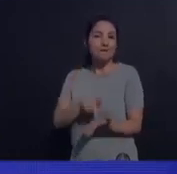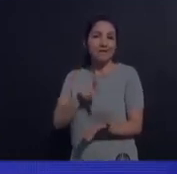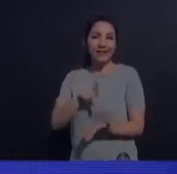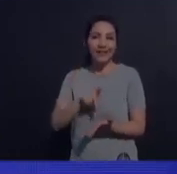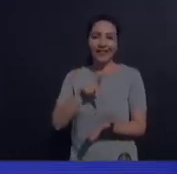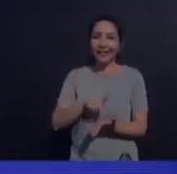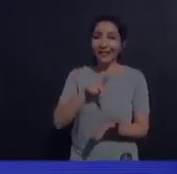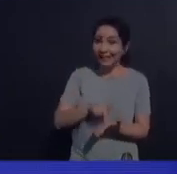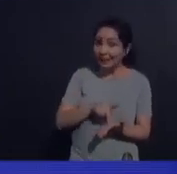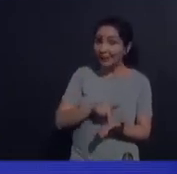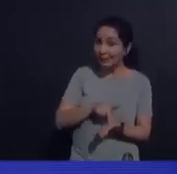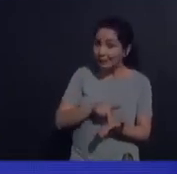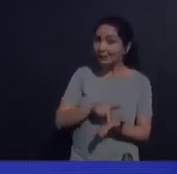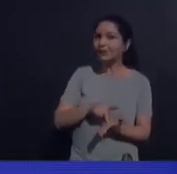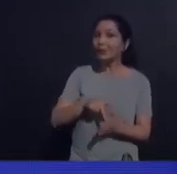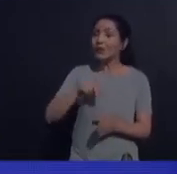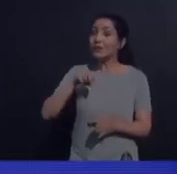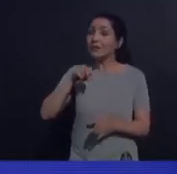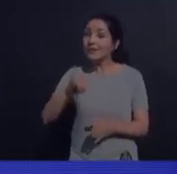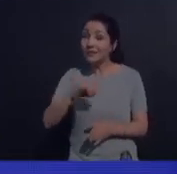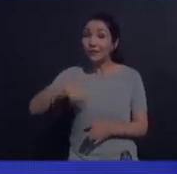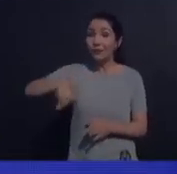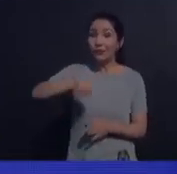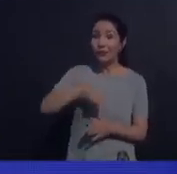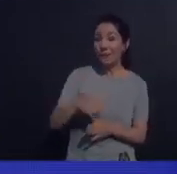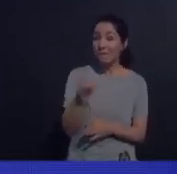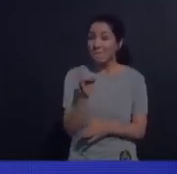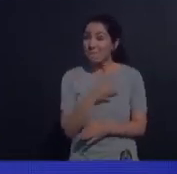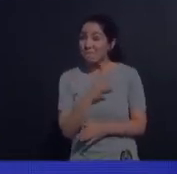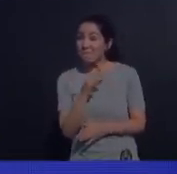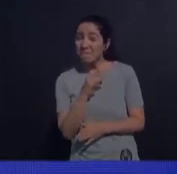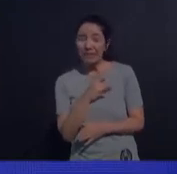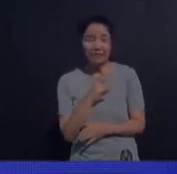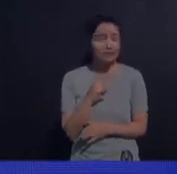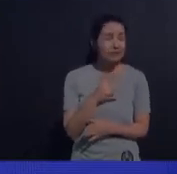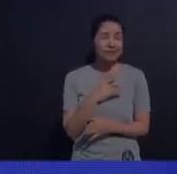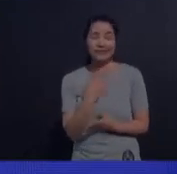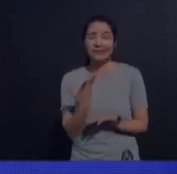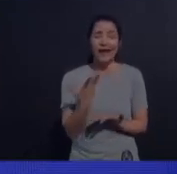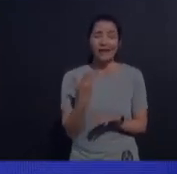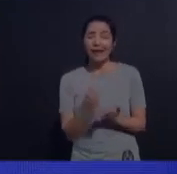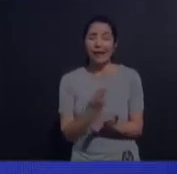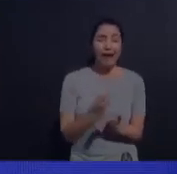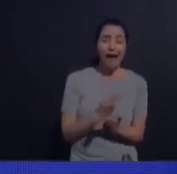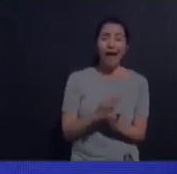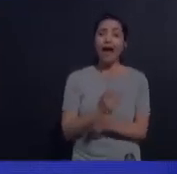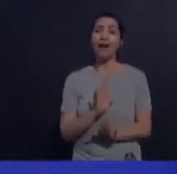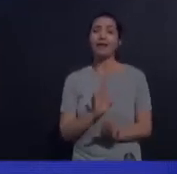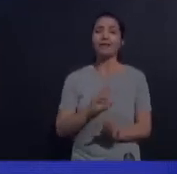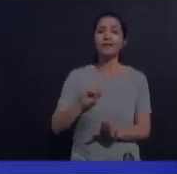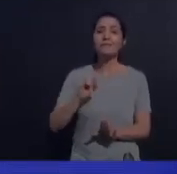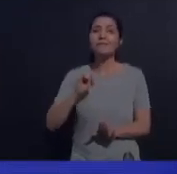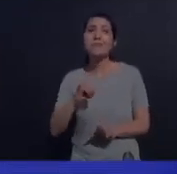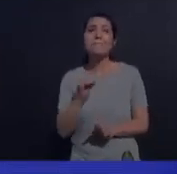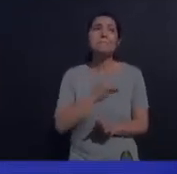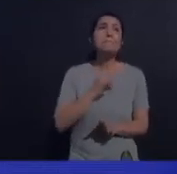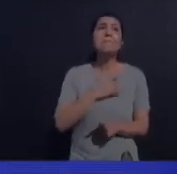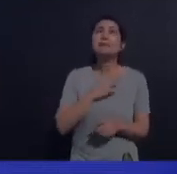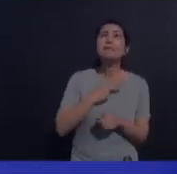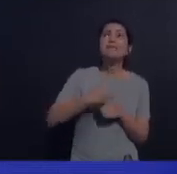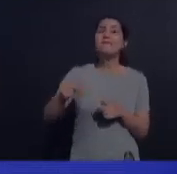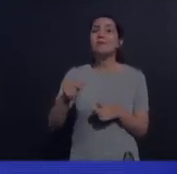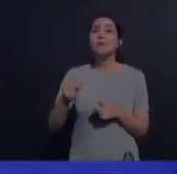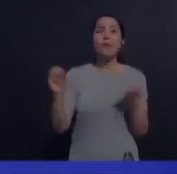quando tem medo de fracassar quando tenho medo de não vencer quando tenho